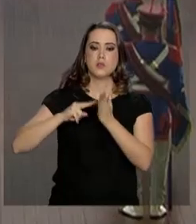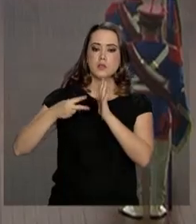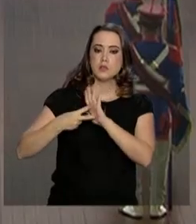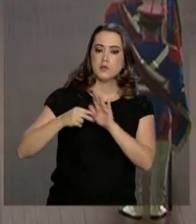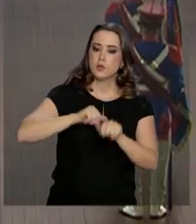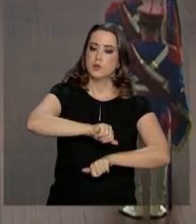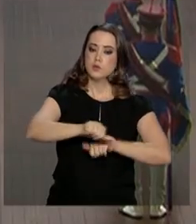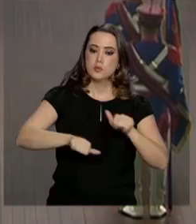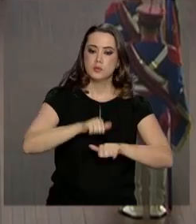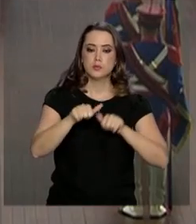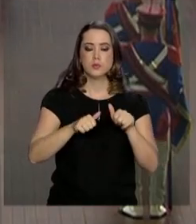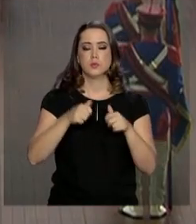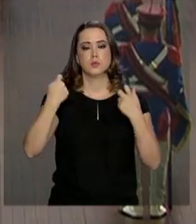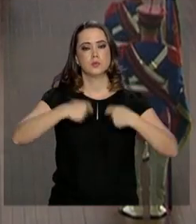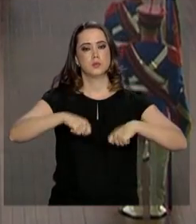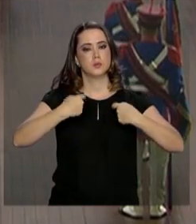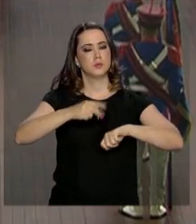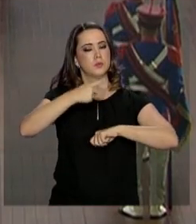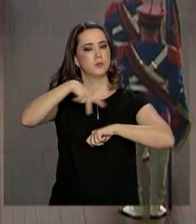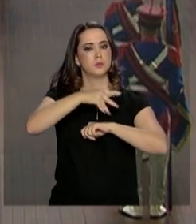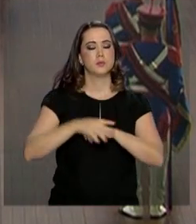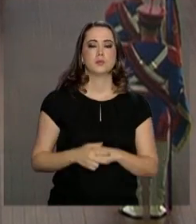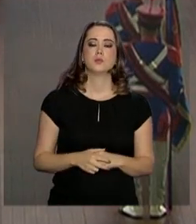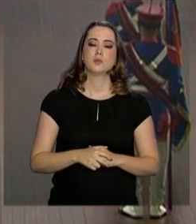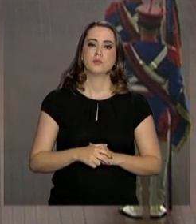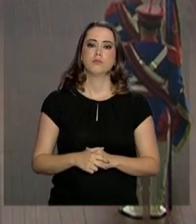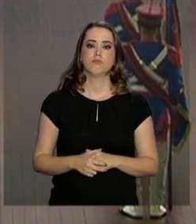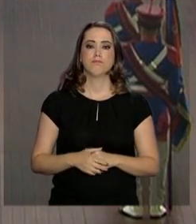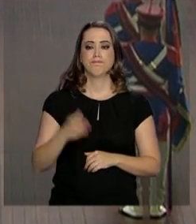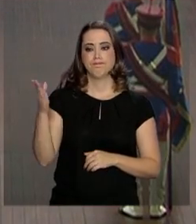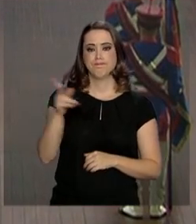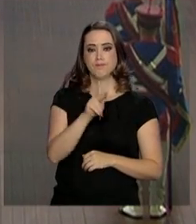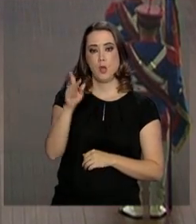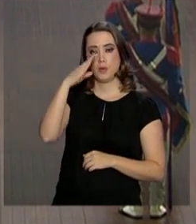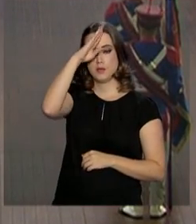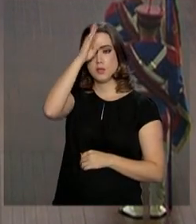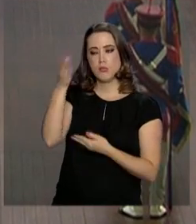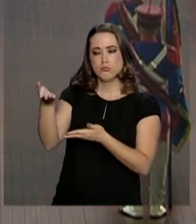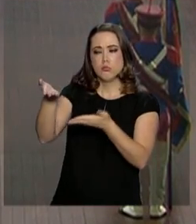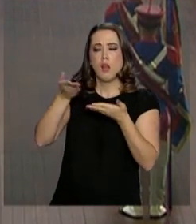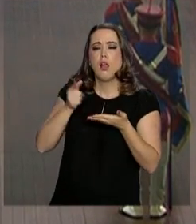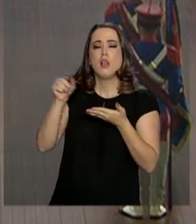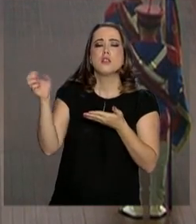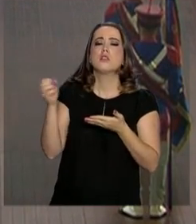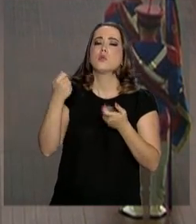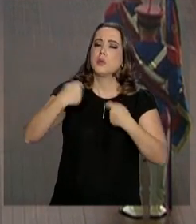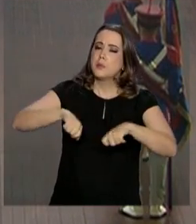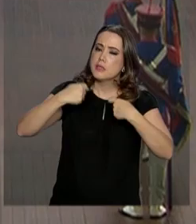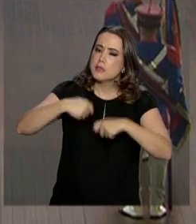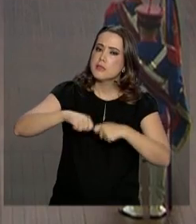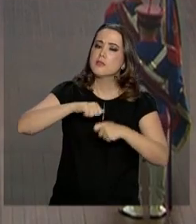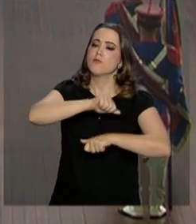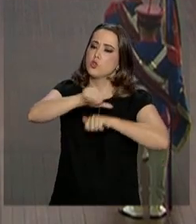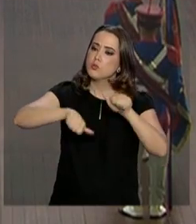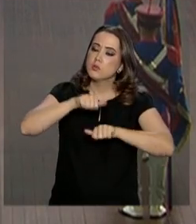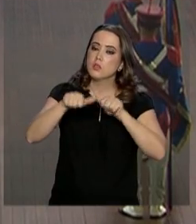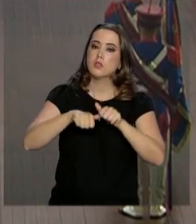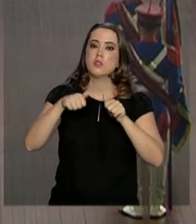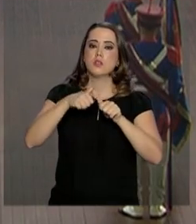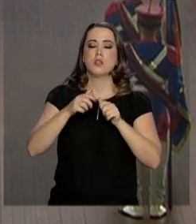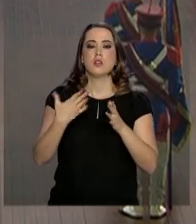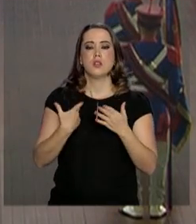renovação necessária ao país. O senhor traz a necessária renovação e a liberação das amarras ideológicas